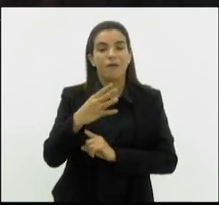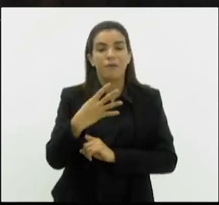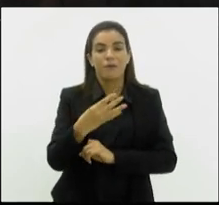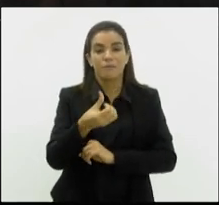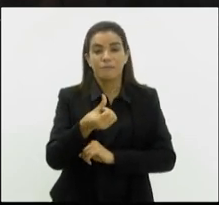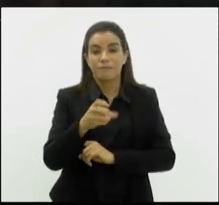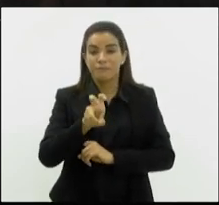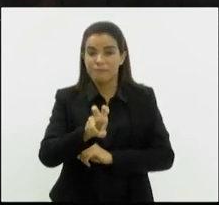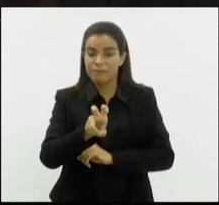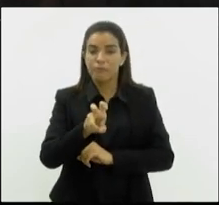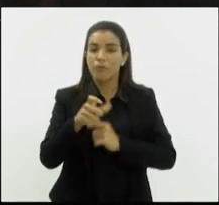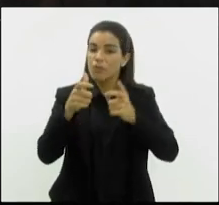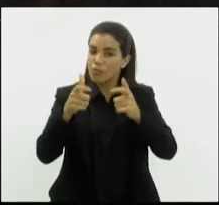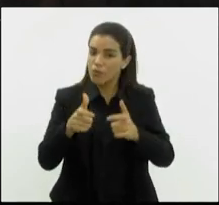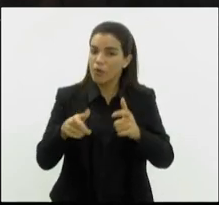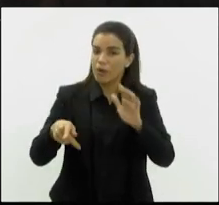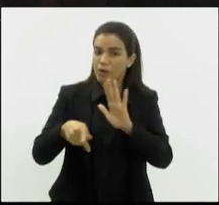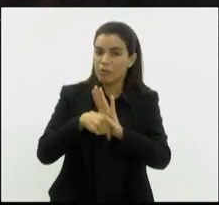tiroteio.